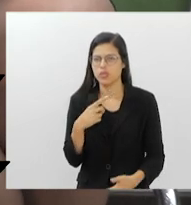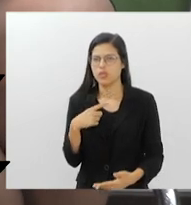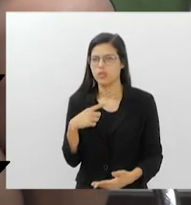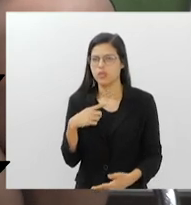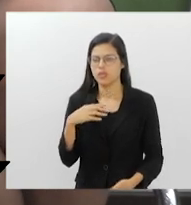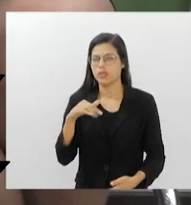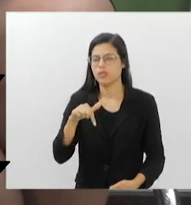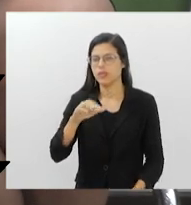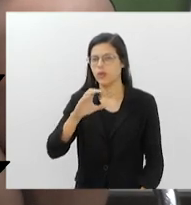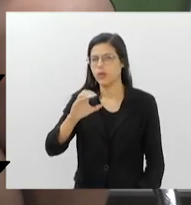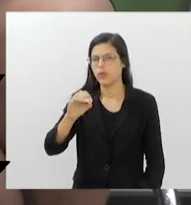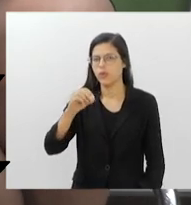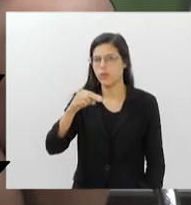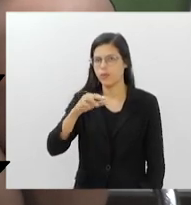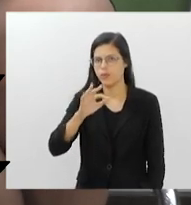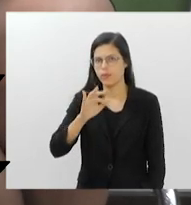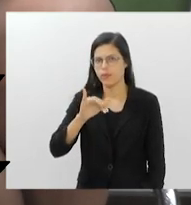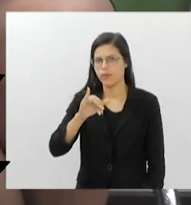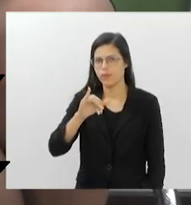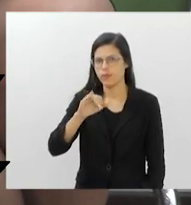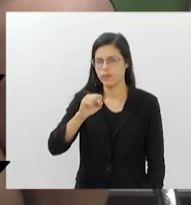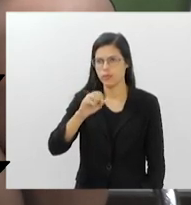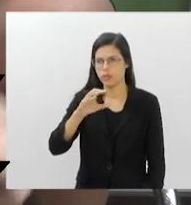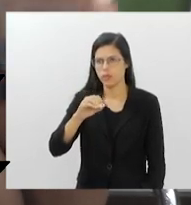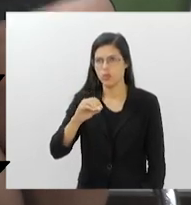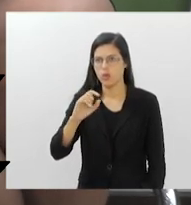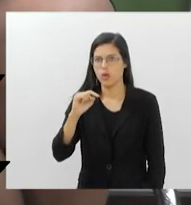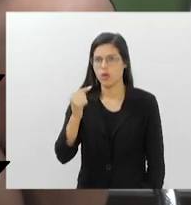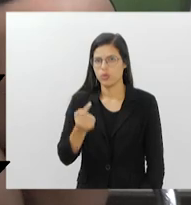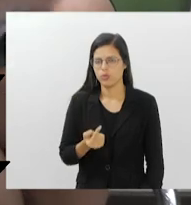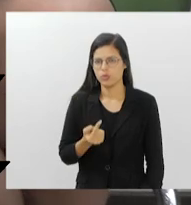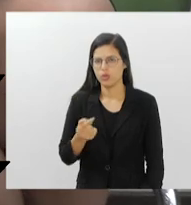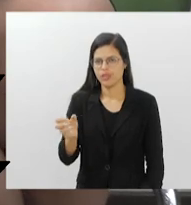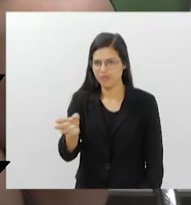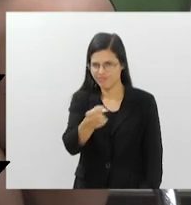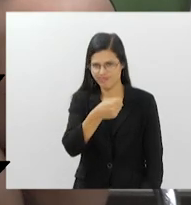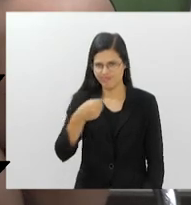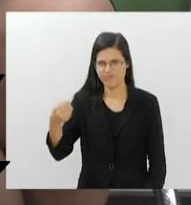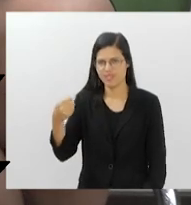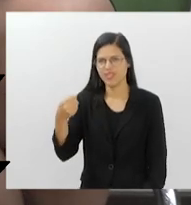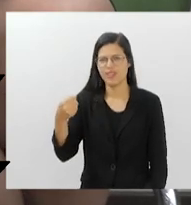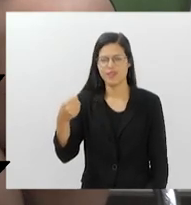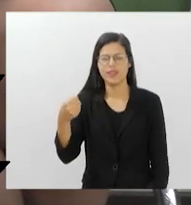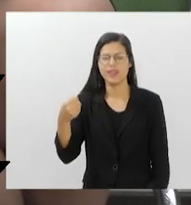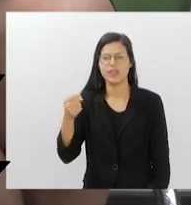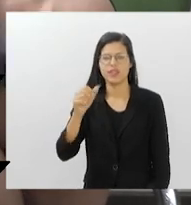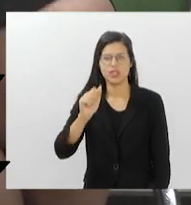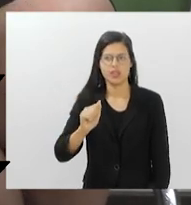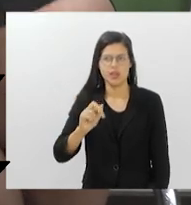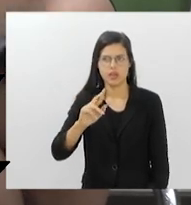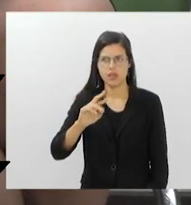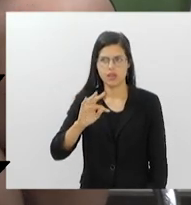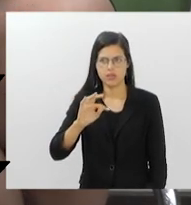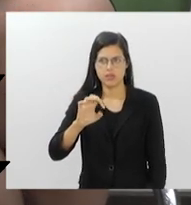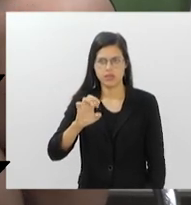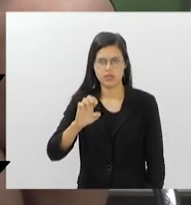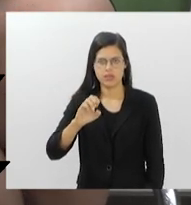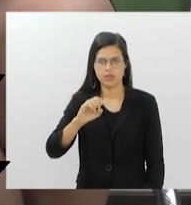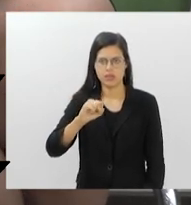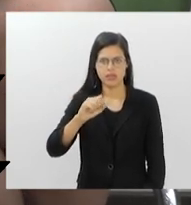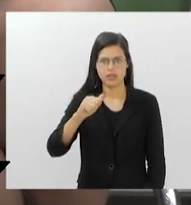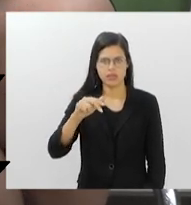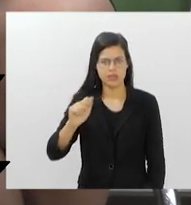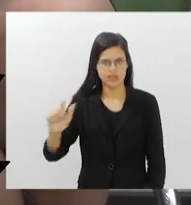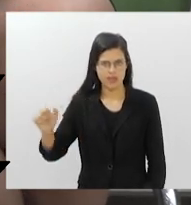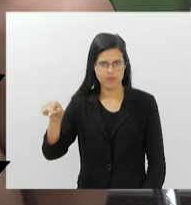Confisco e a nossa cerveja artesanal que é uma luta que Quem iniciou foi vossa excelência eu lembro na época